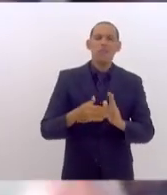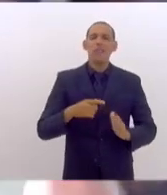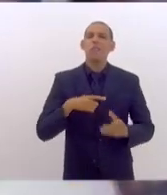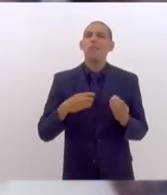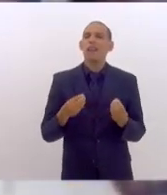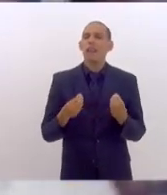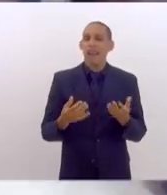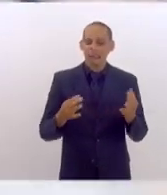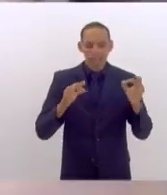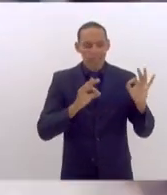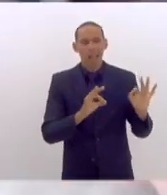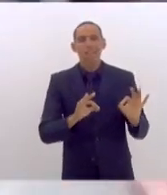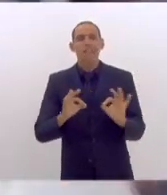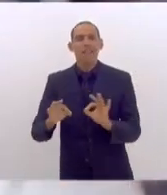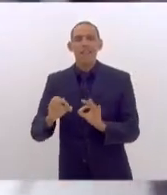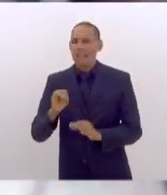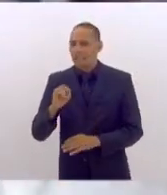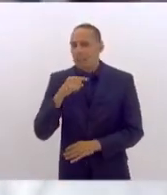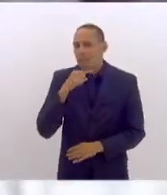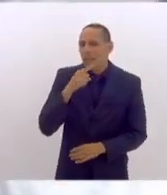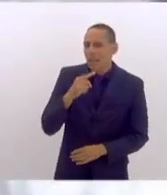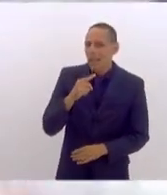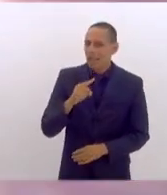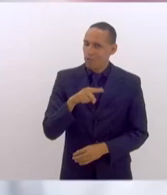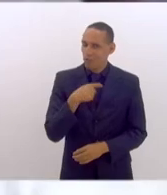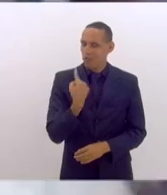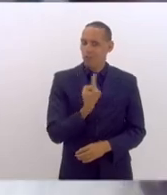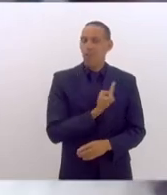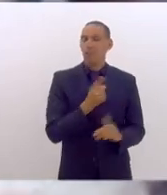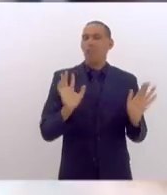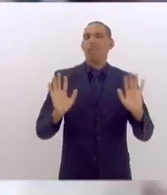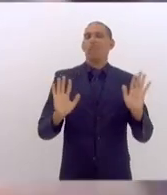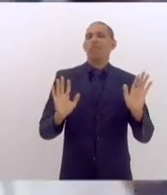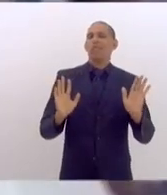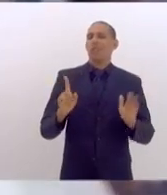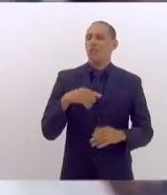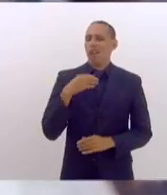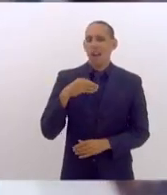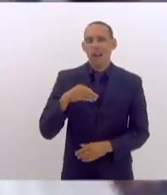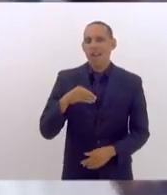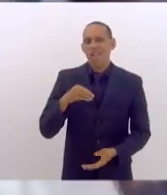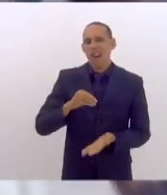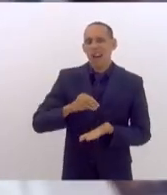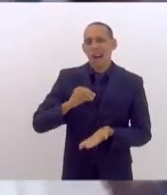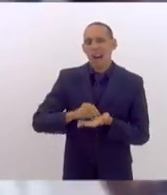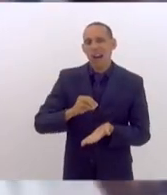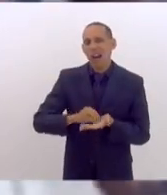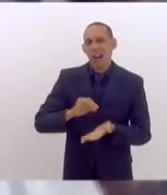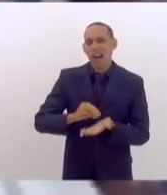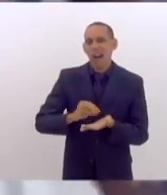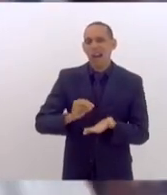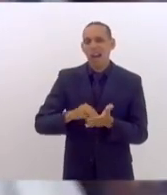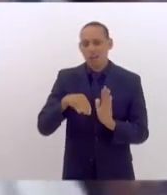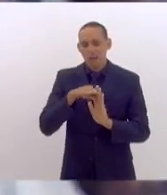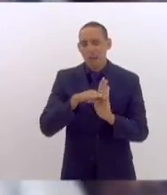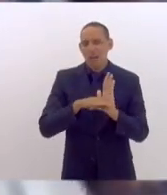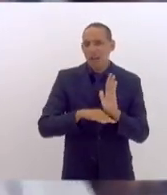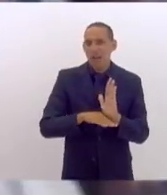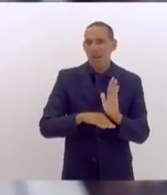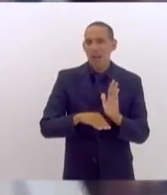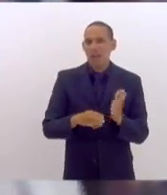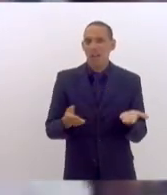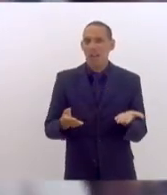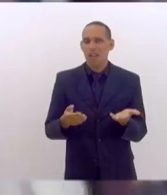certo e não dá certo não é por nossa é falta ou ausência de procedimento e